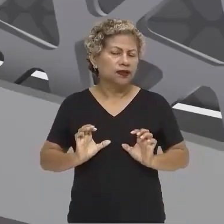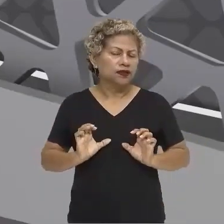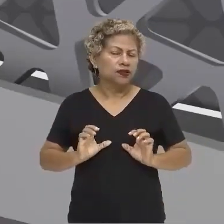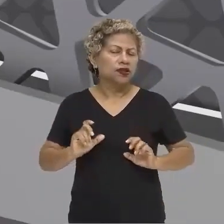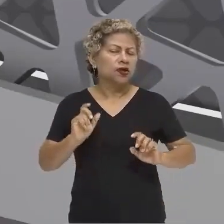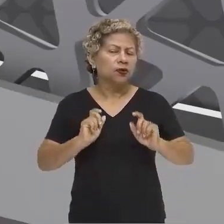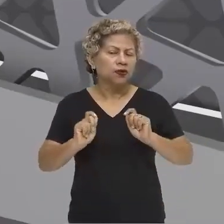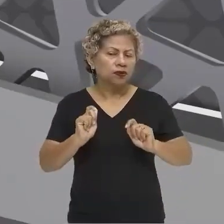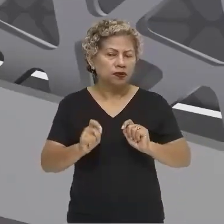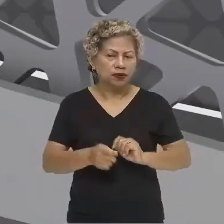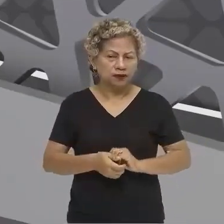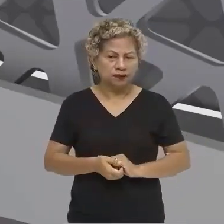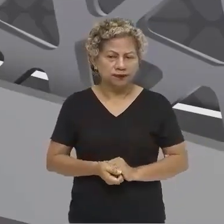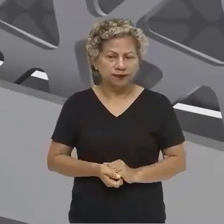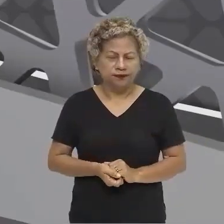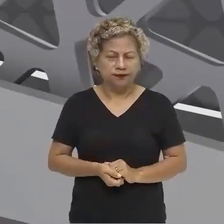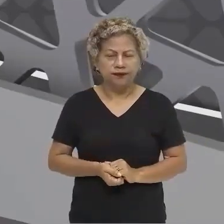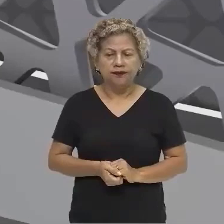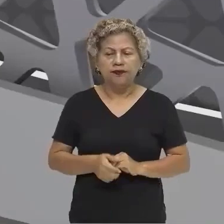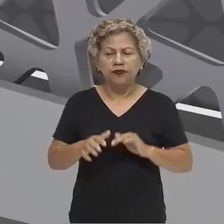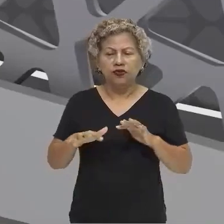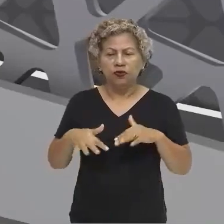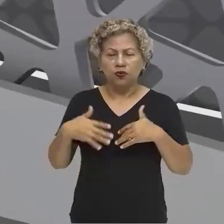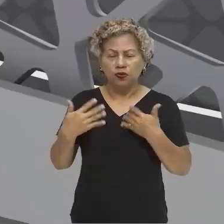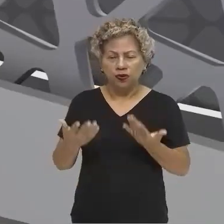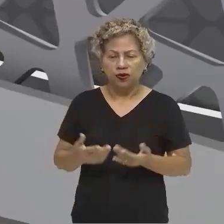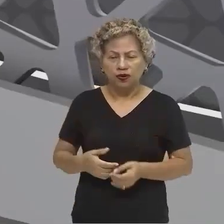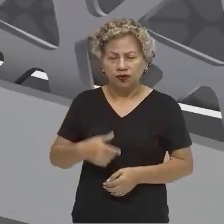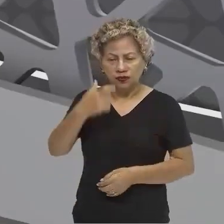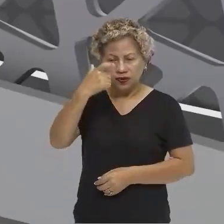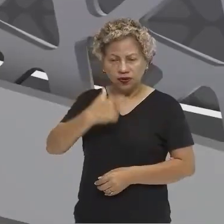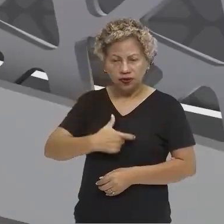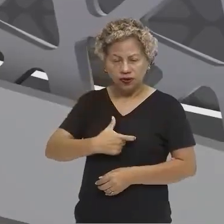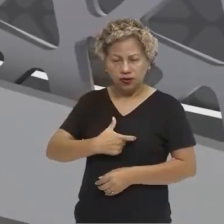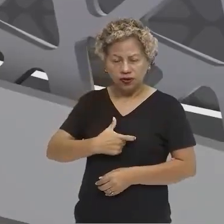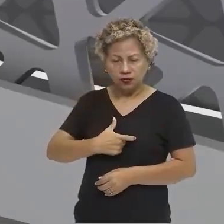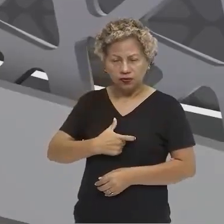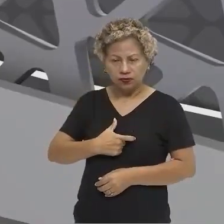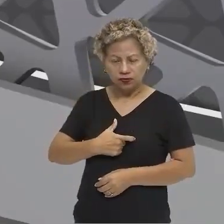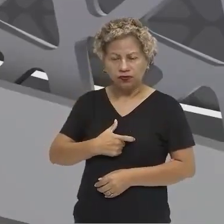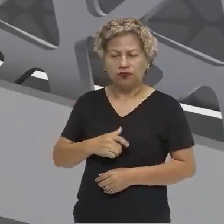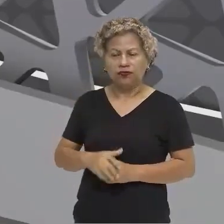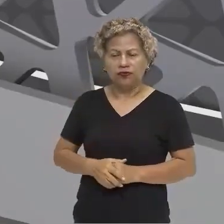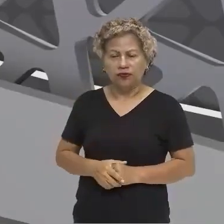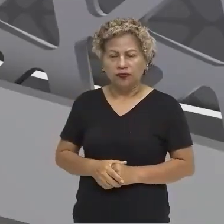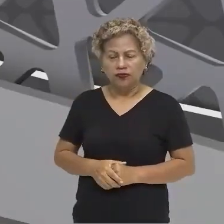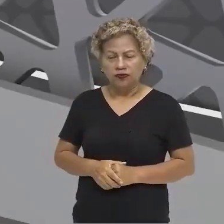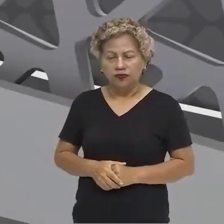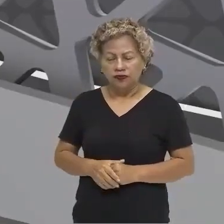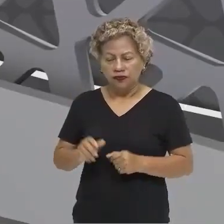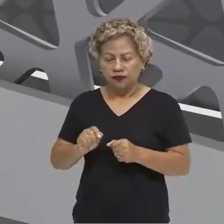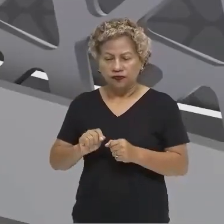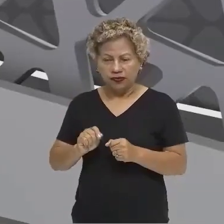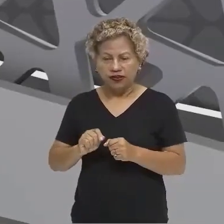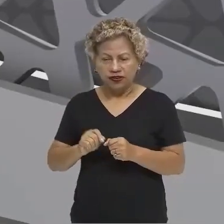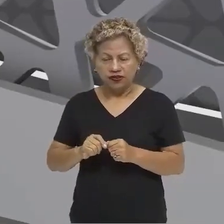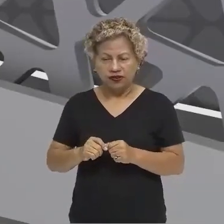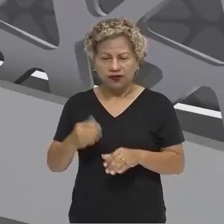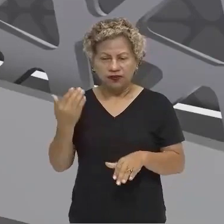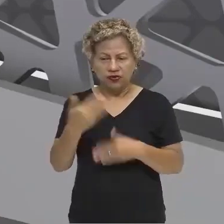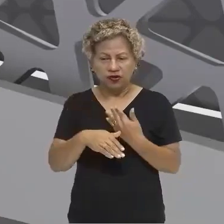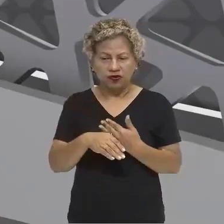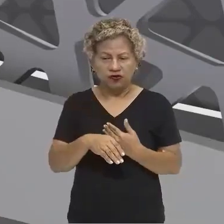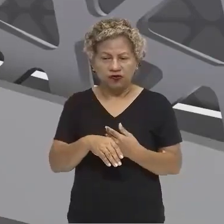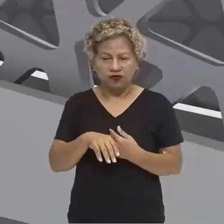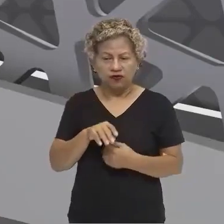ética? Ora, quando eu faço uma avaliação que eu colo, quando eu faço uma avaliação que eu